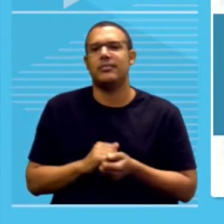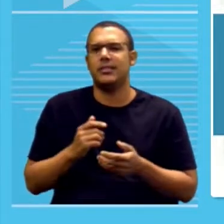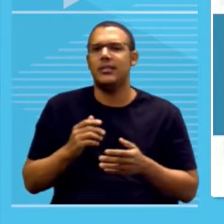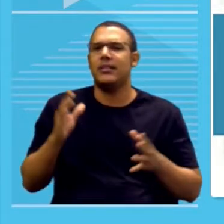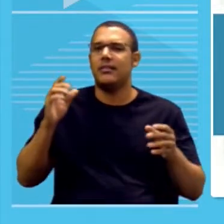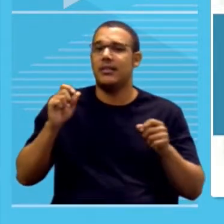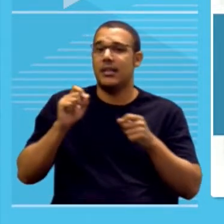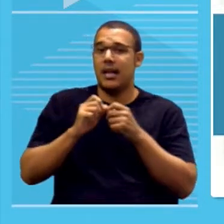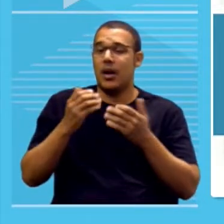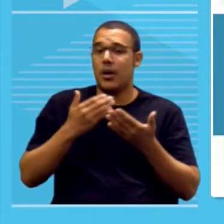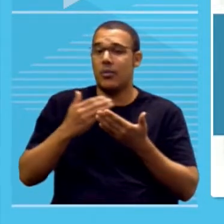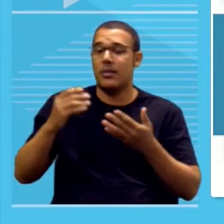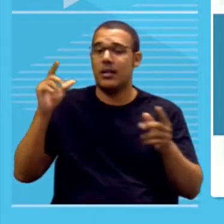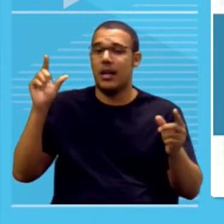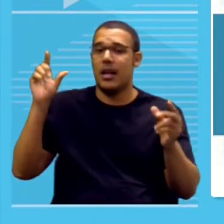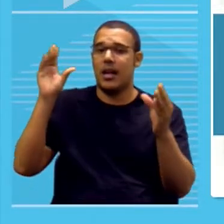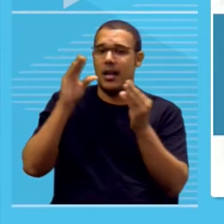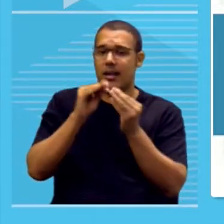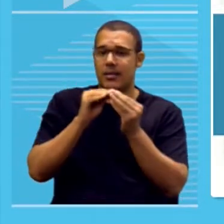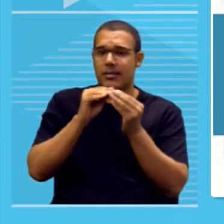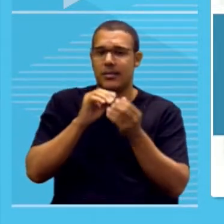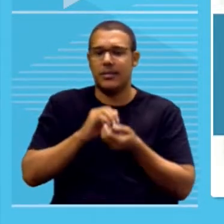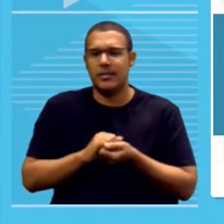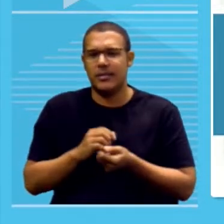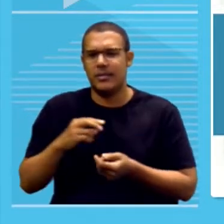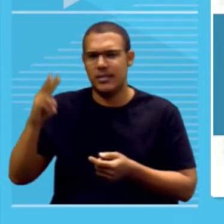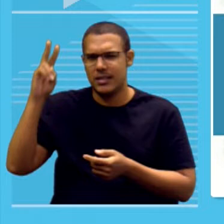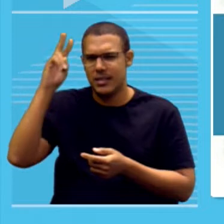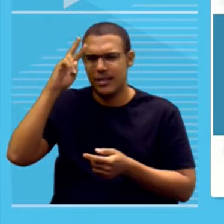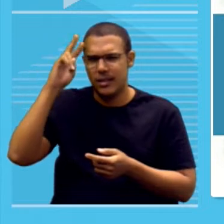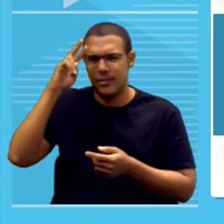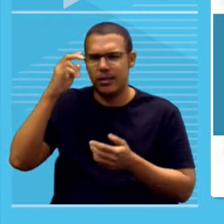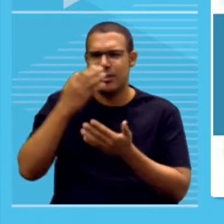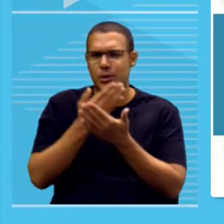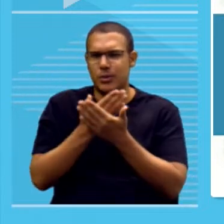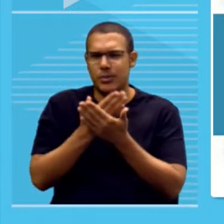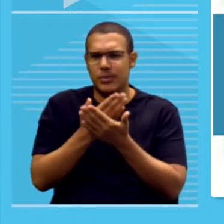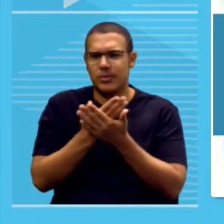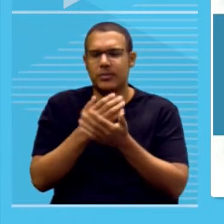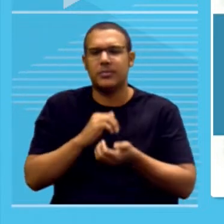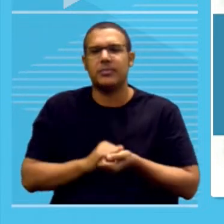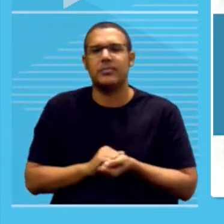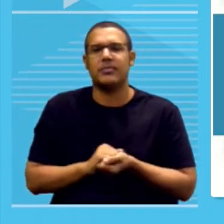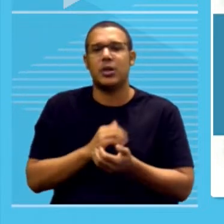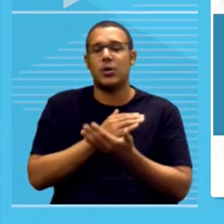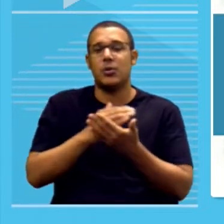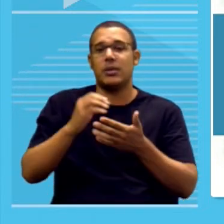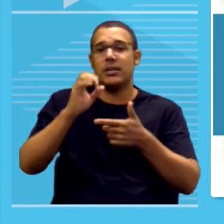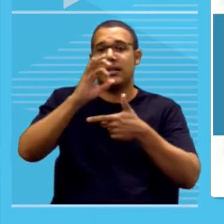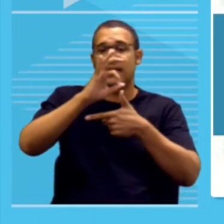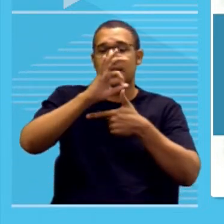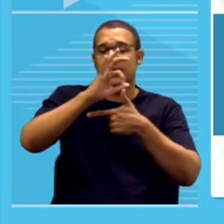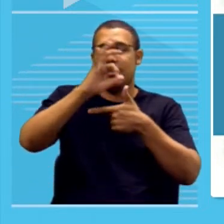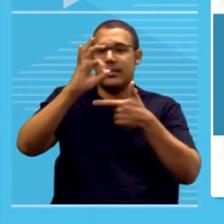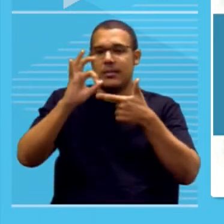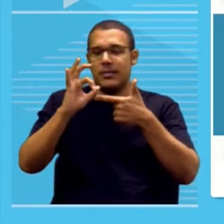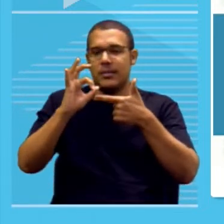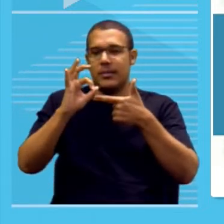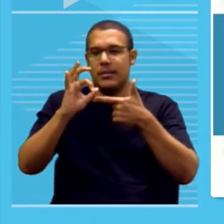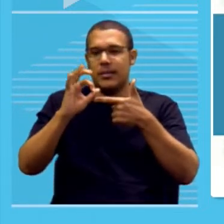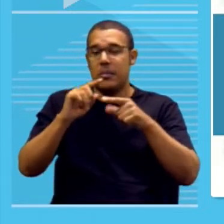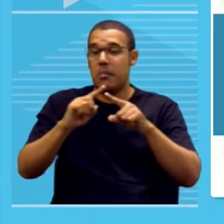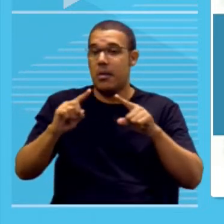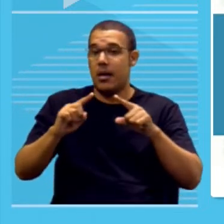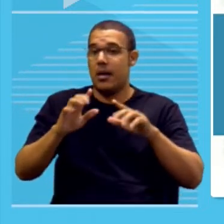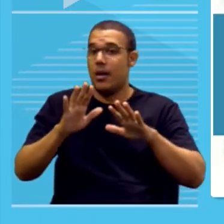revisão Você tava na nossa última aula recordo que tá sendo discutido começamos geometria Professor mas não é